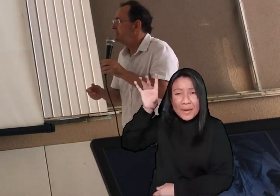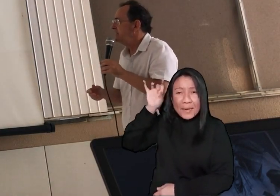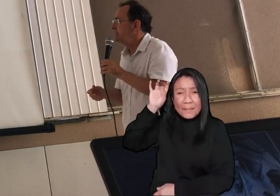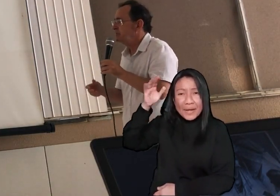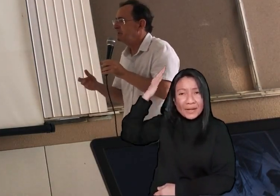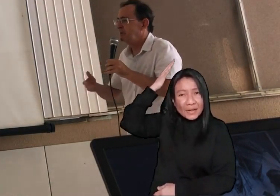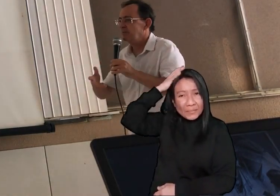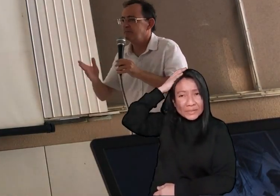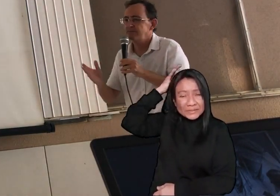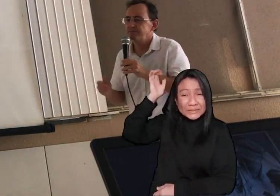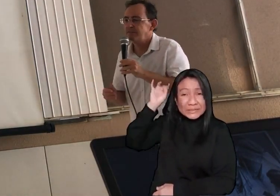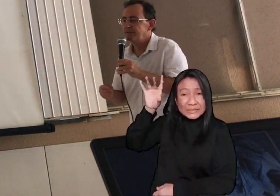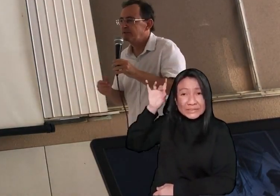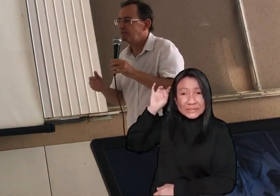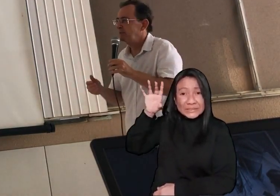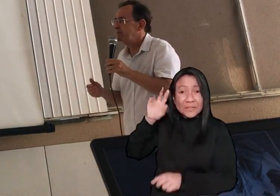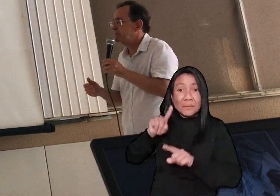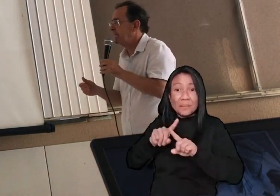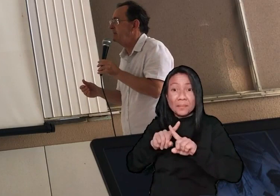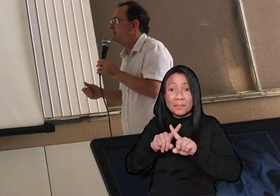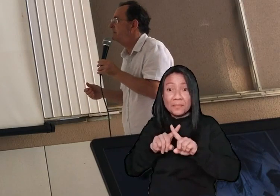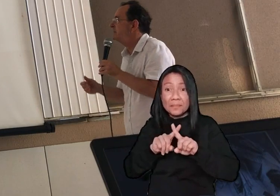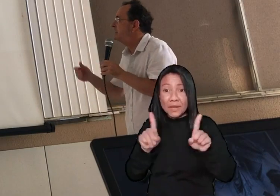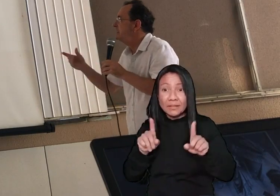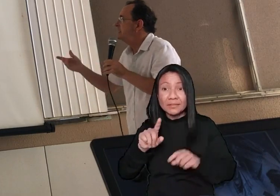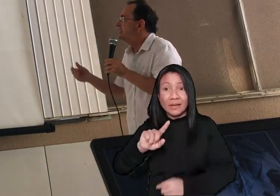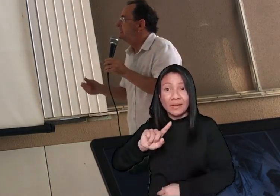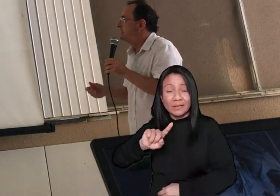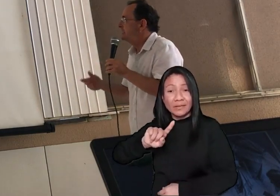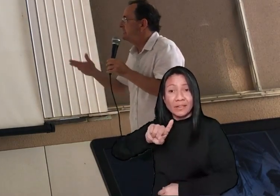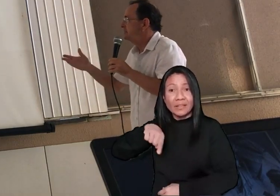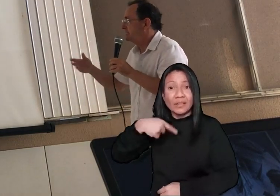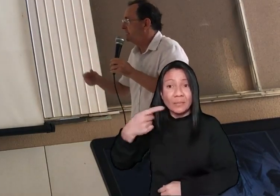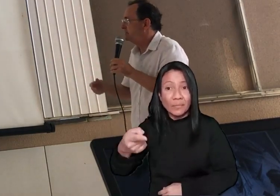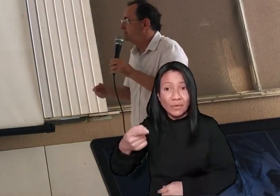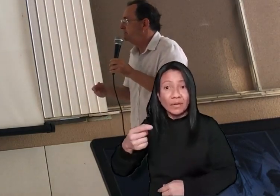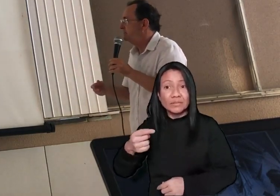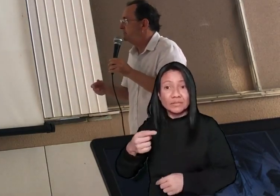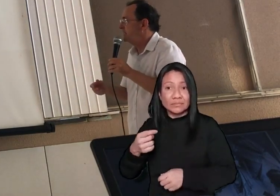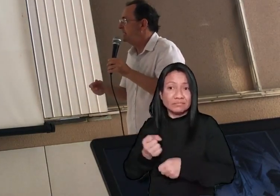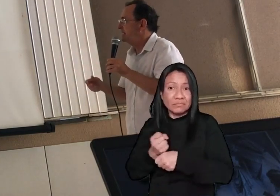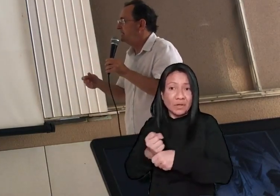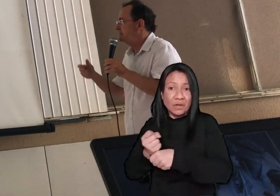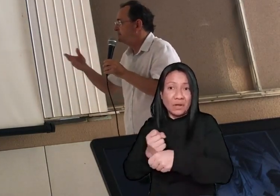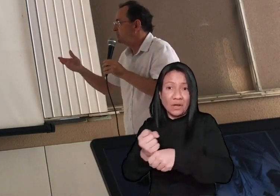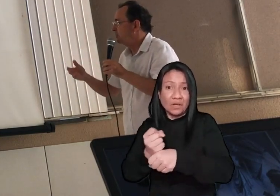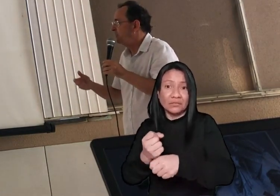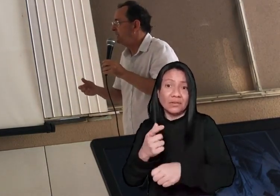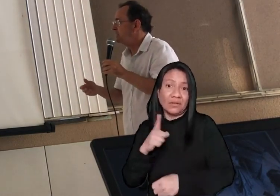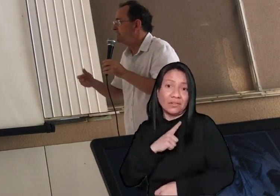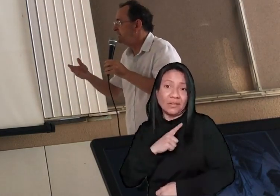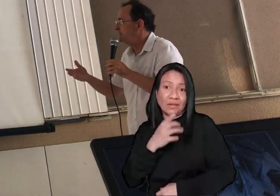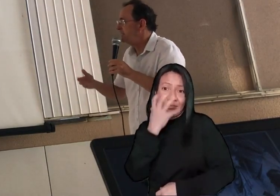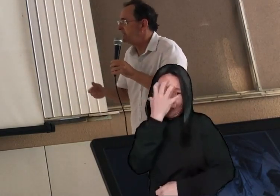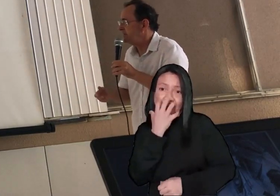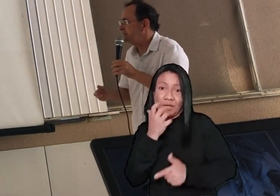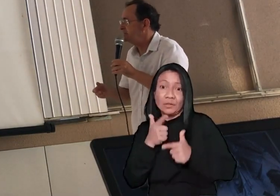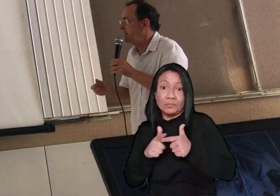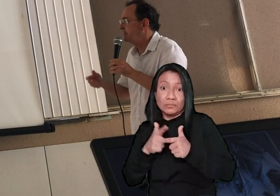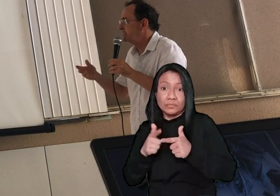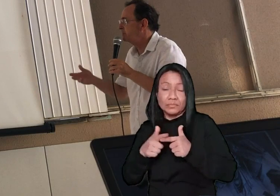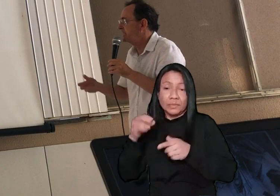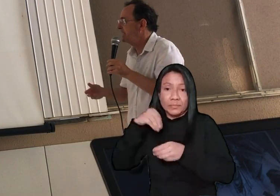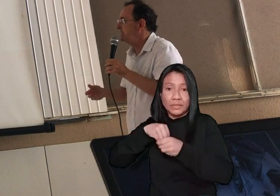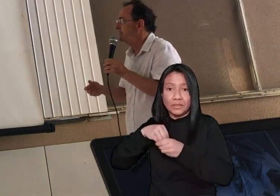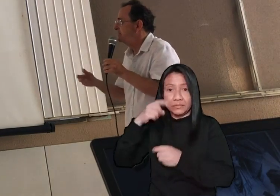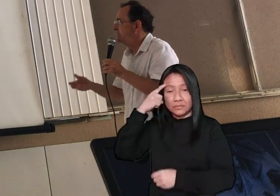depois. Ele tinha um problema, devia ser um problema muito sério, né? Mas ele o Frei já sempre dava